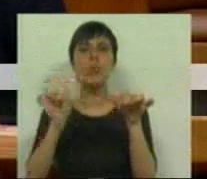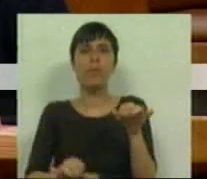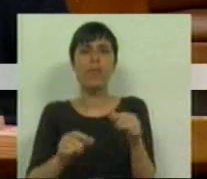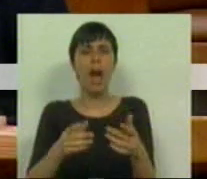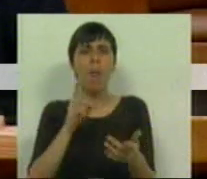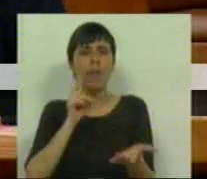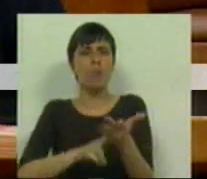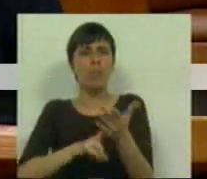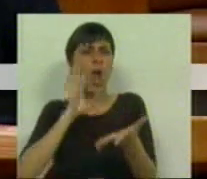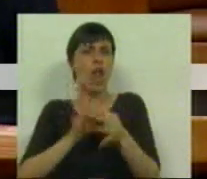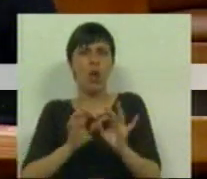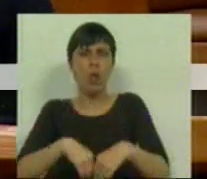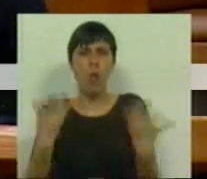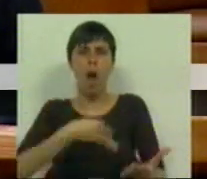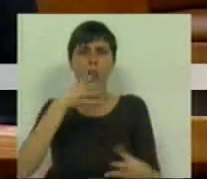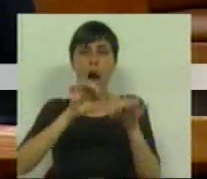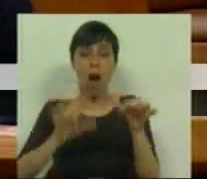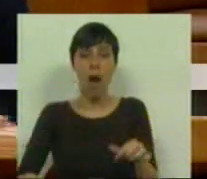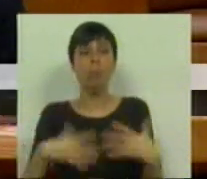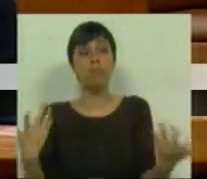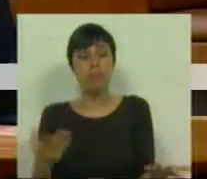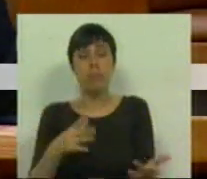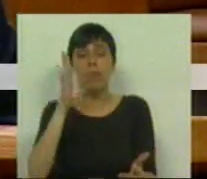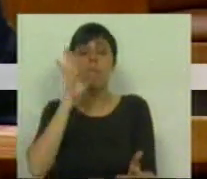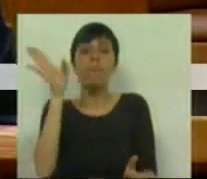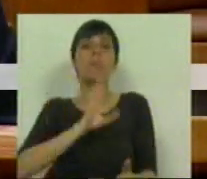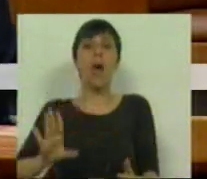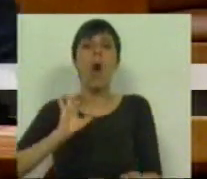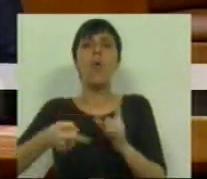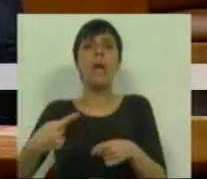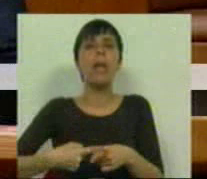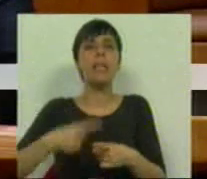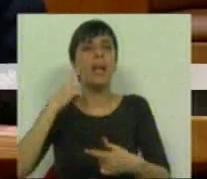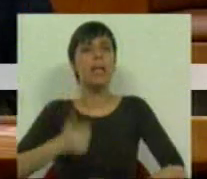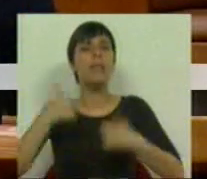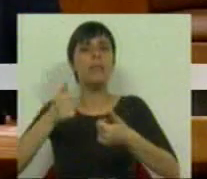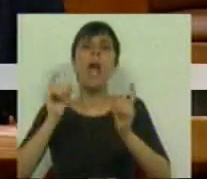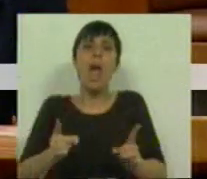o injustificável. Como vem sendo habitual, o que interessa